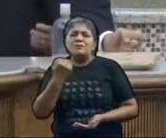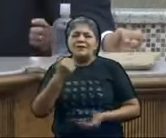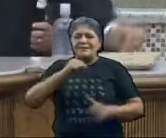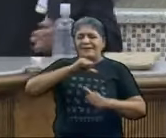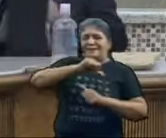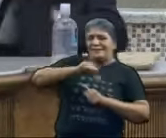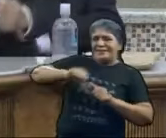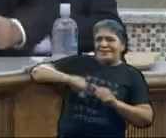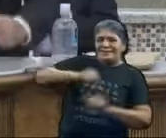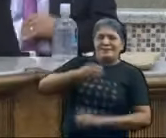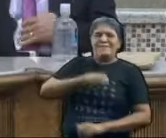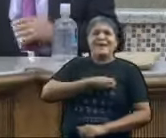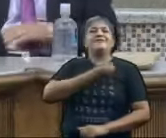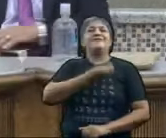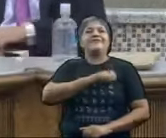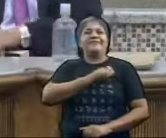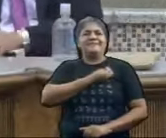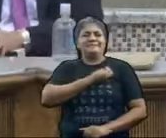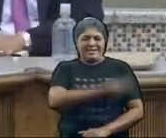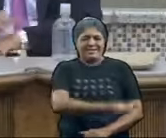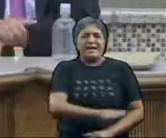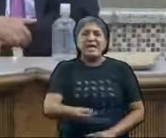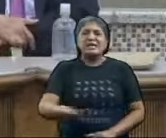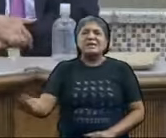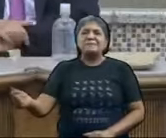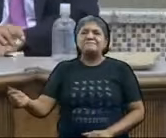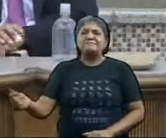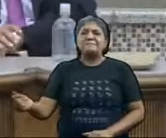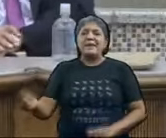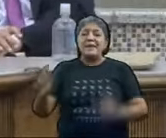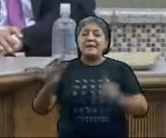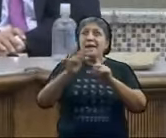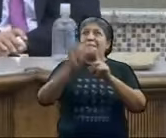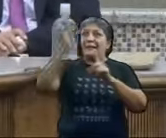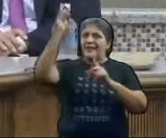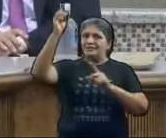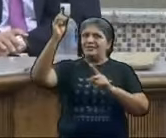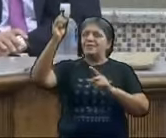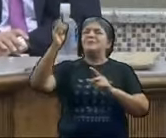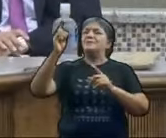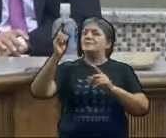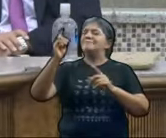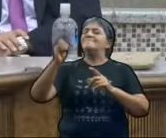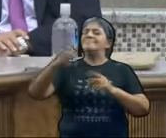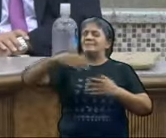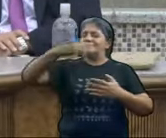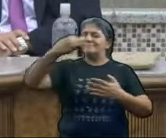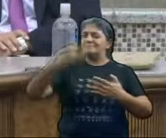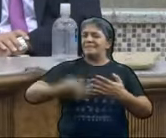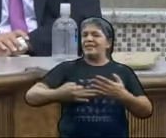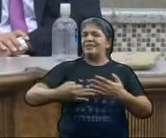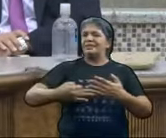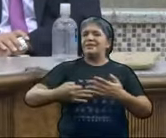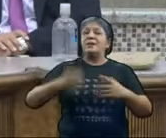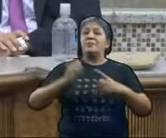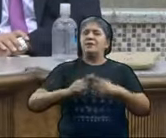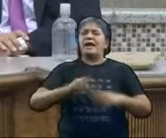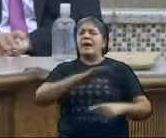imortalidade. Então vai cumprir aquela palavra que está escrita: tragada foi a morte na